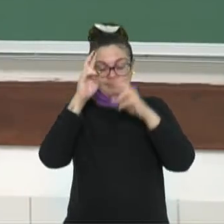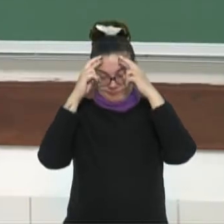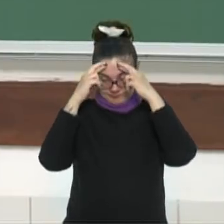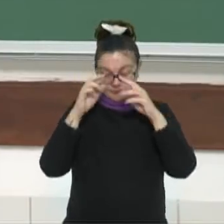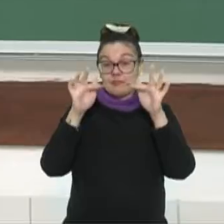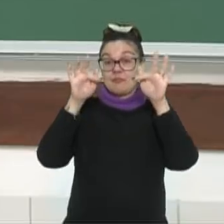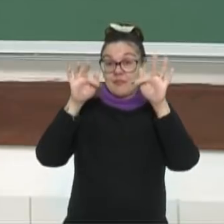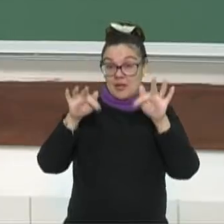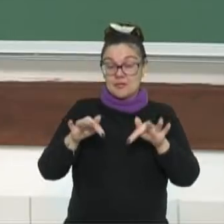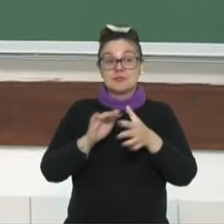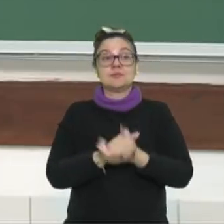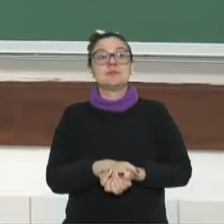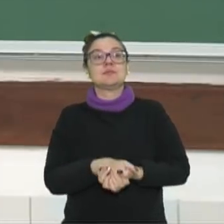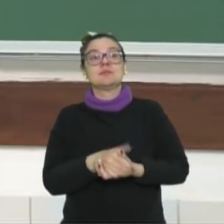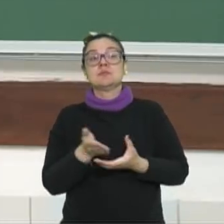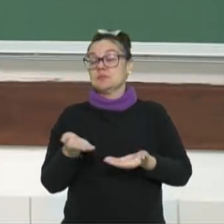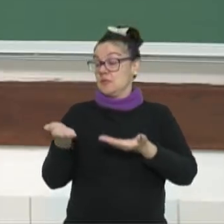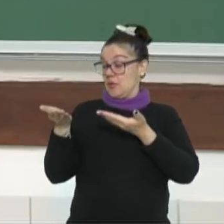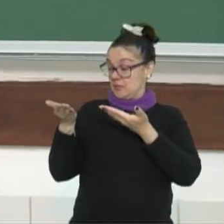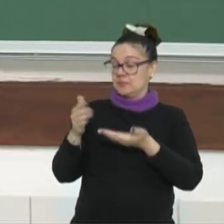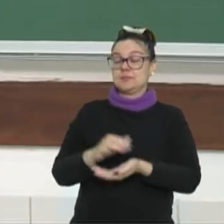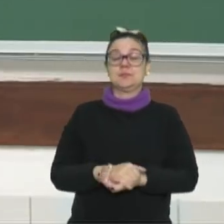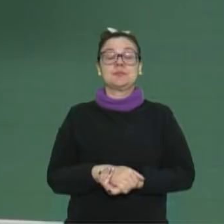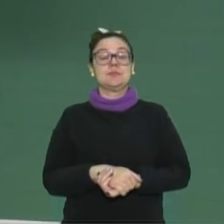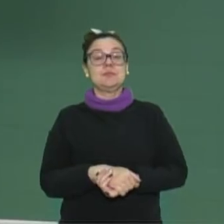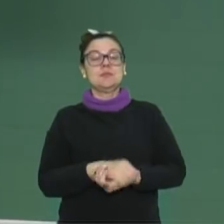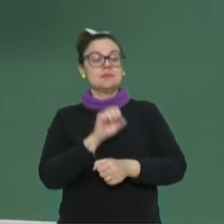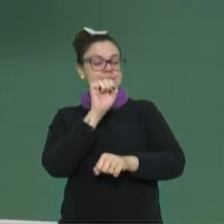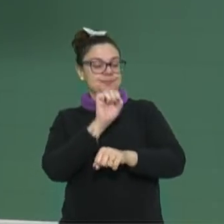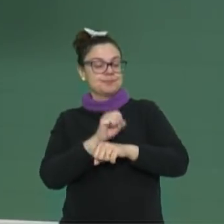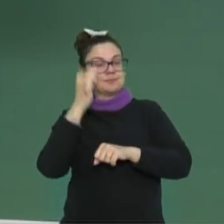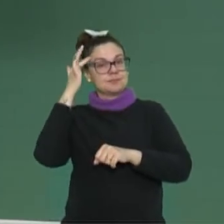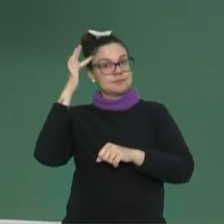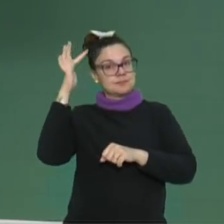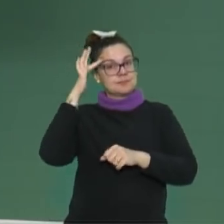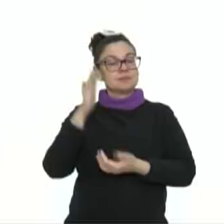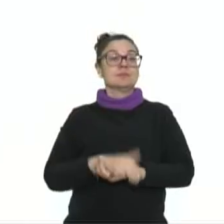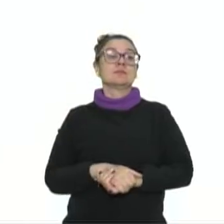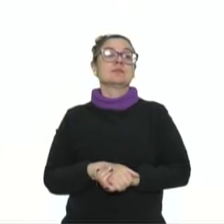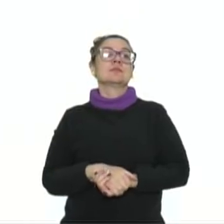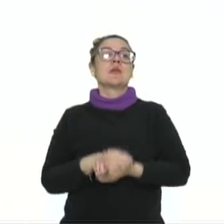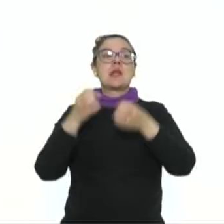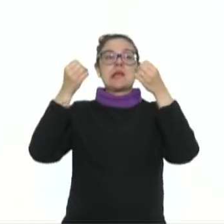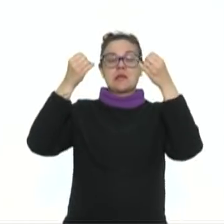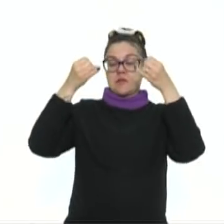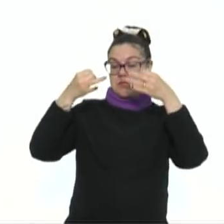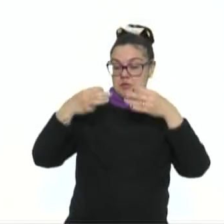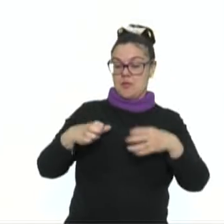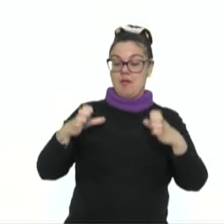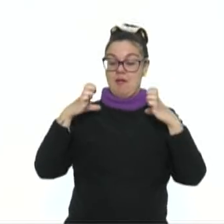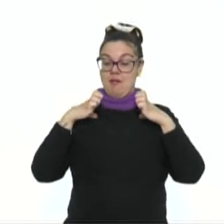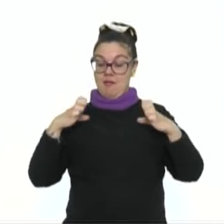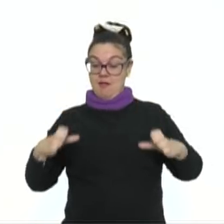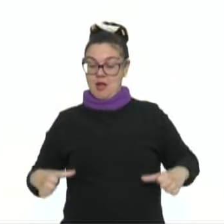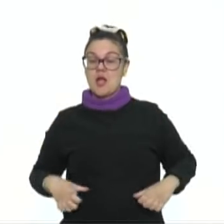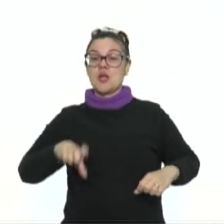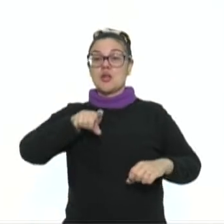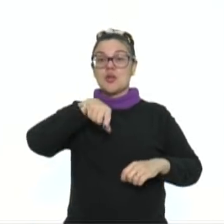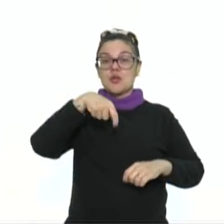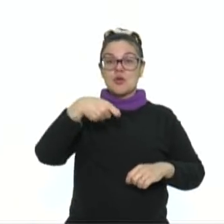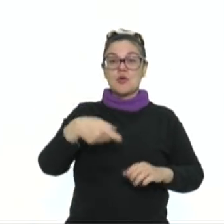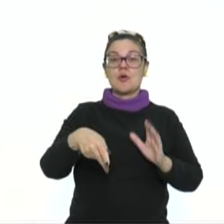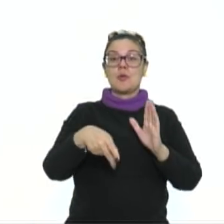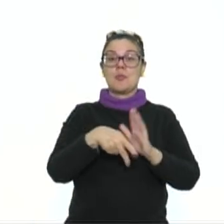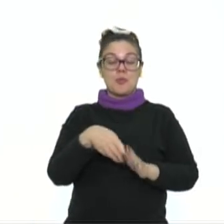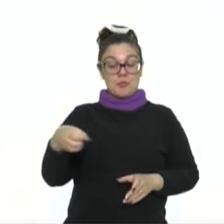segundo de vida. Então aqui, vamos agora parar e pensar essa questão. Explique a proposta ética de Peter Singer no que diz respeito à